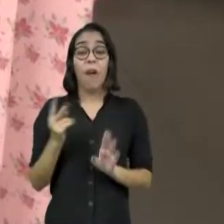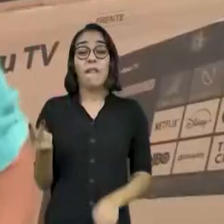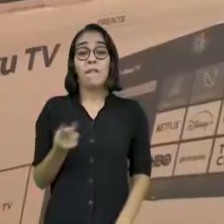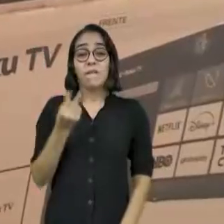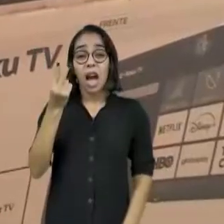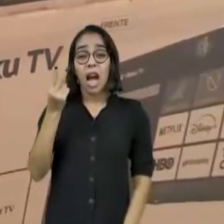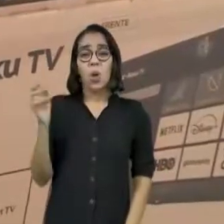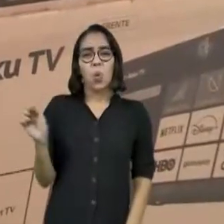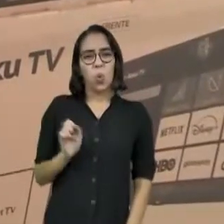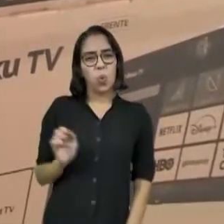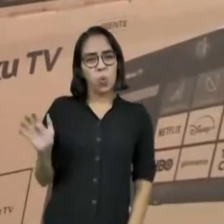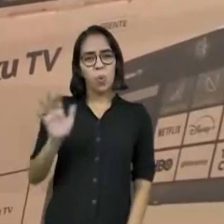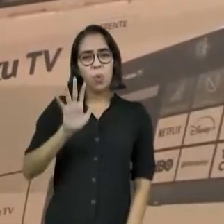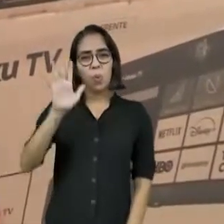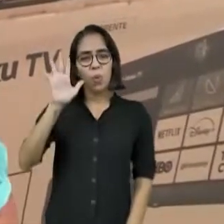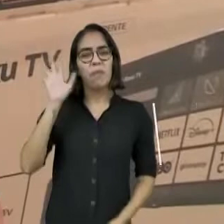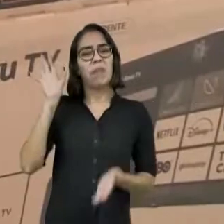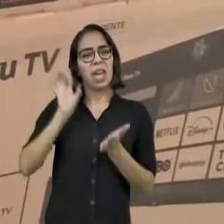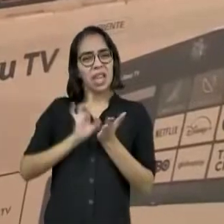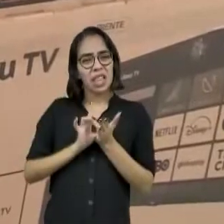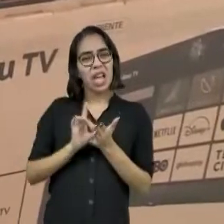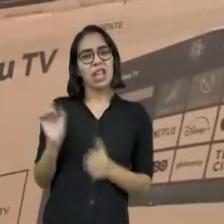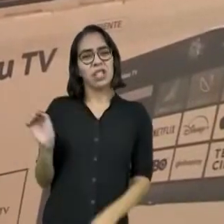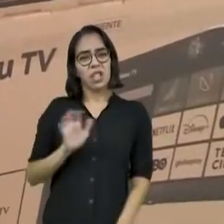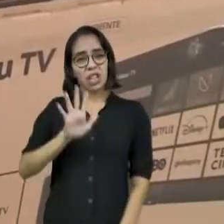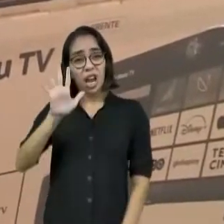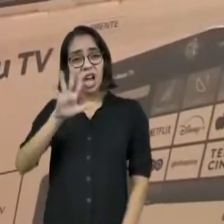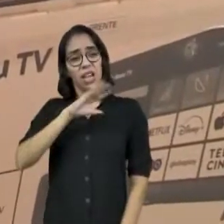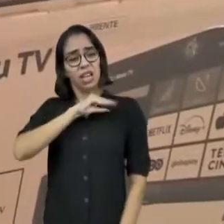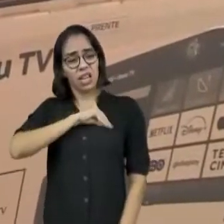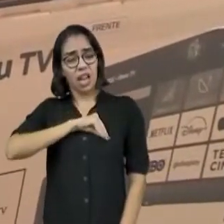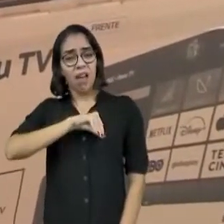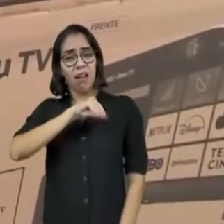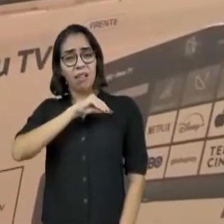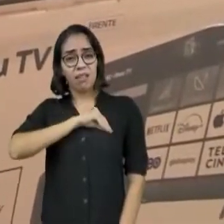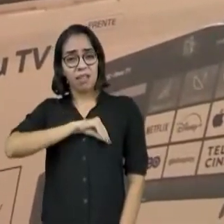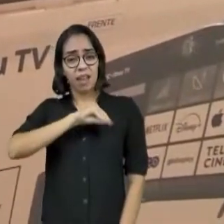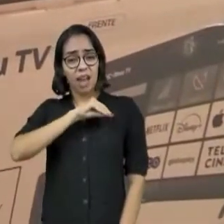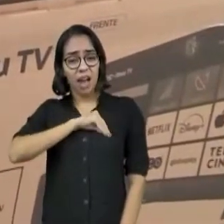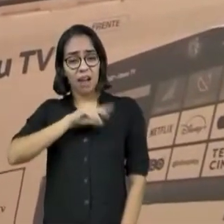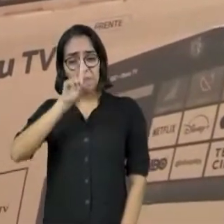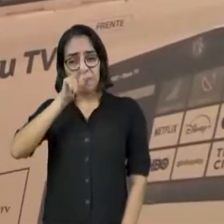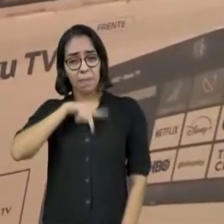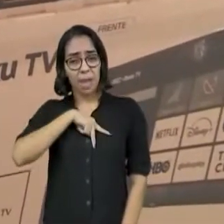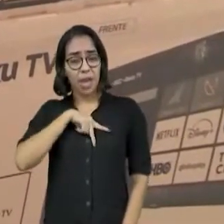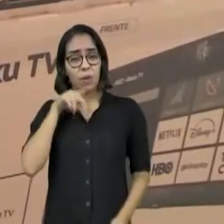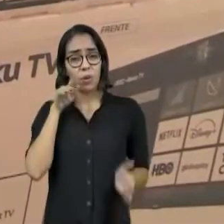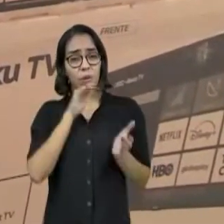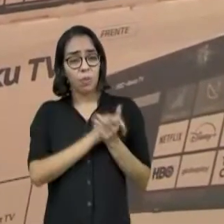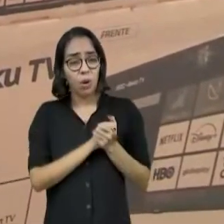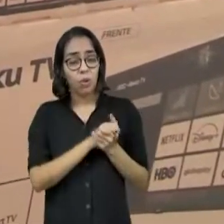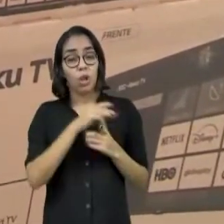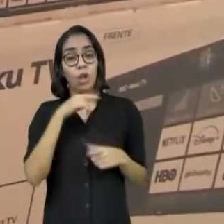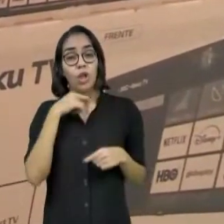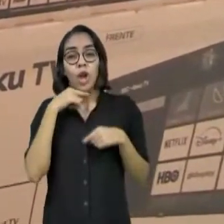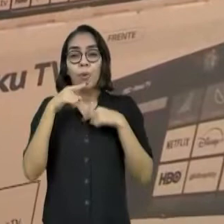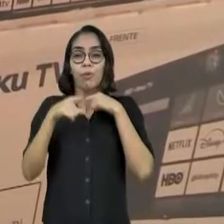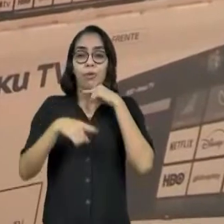preços. Os preços tá caro e o nosso orçamento, o meu e do meu esposo, não cabe